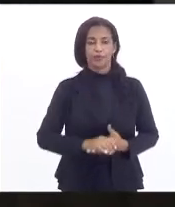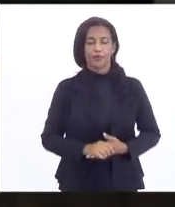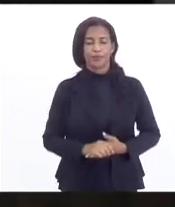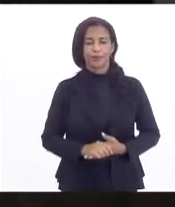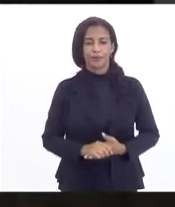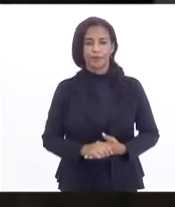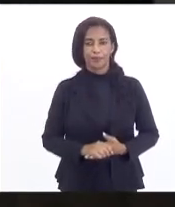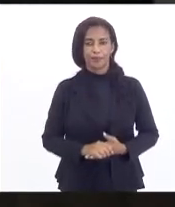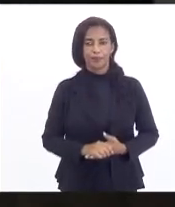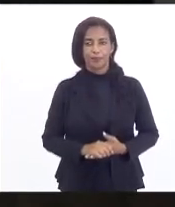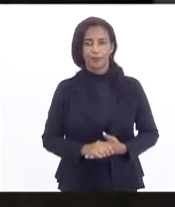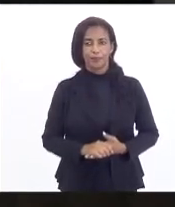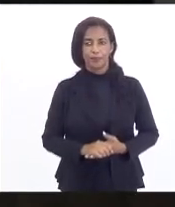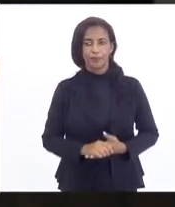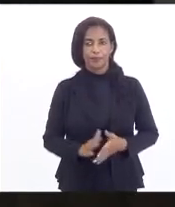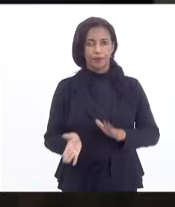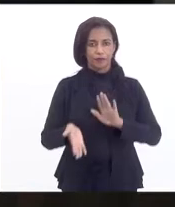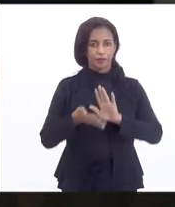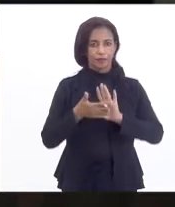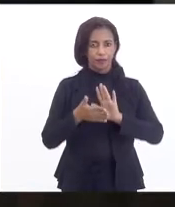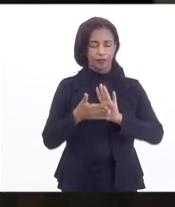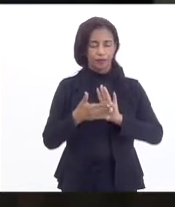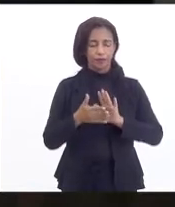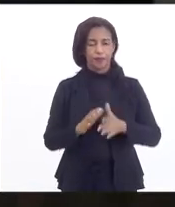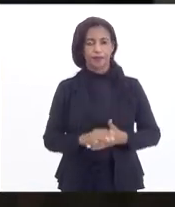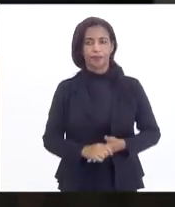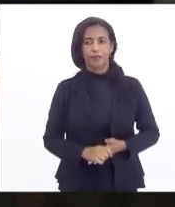perdão, pendendo de pareceres,